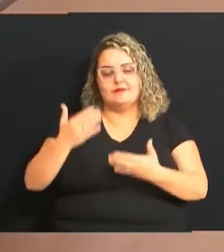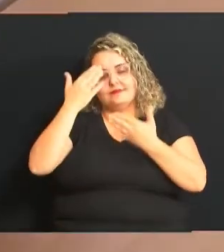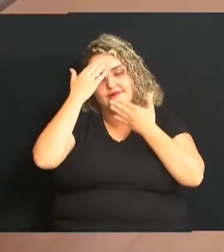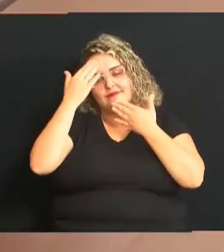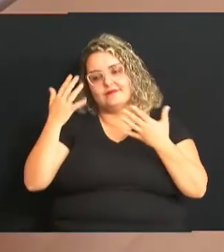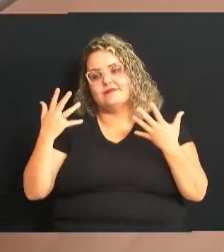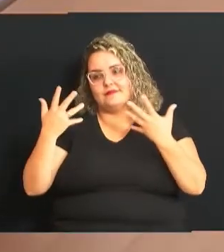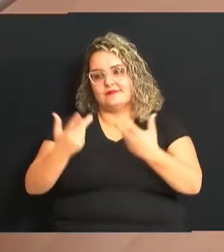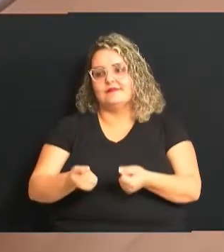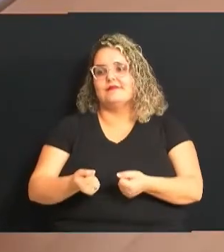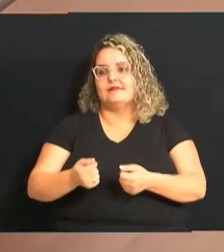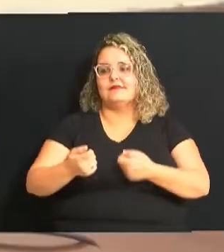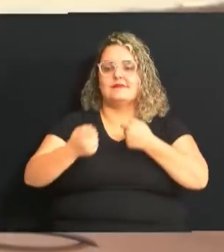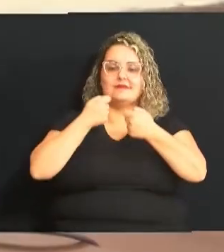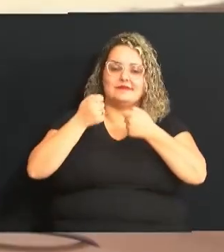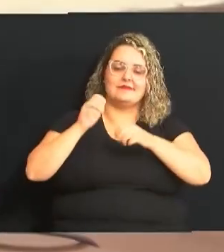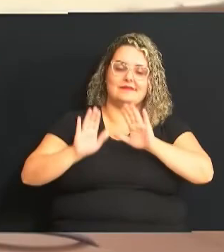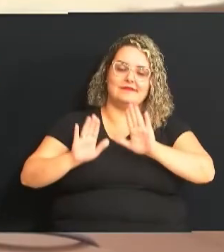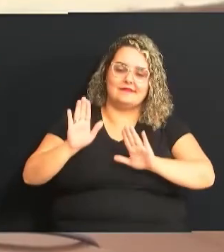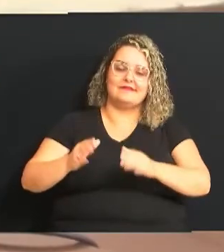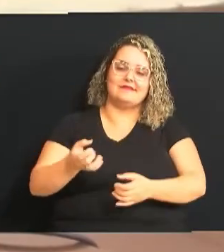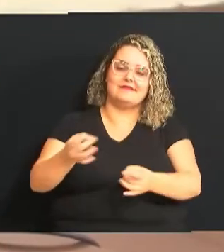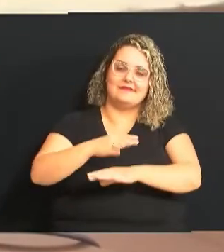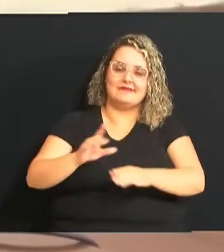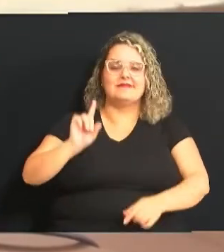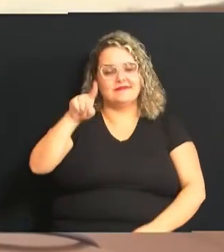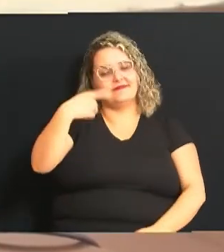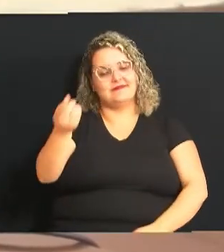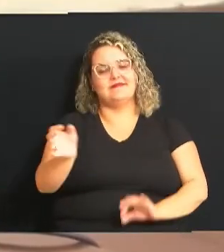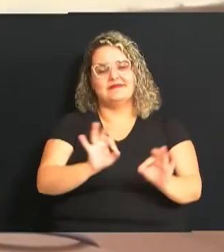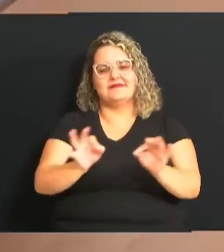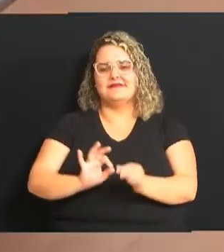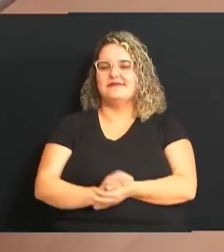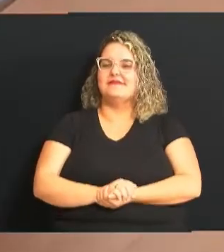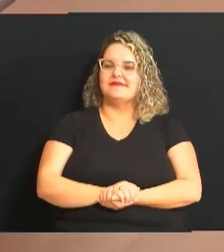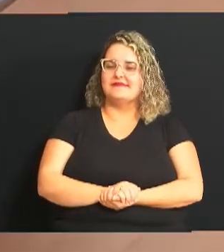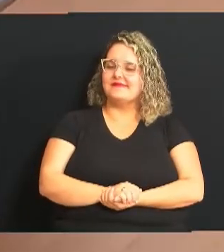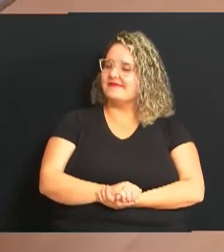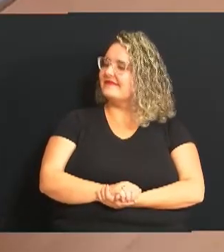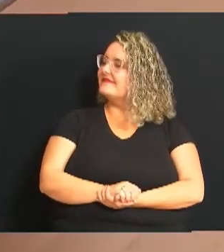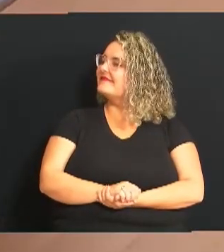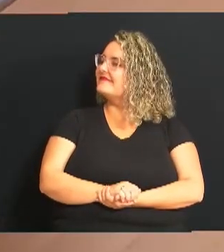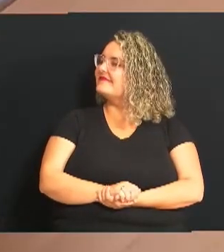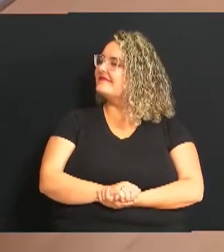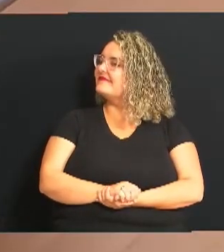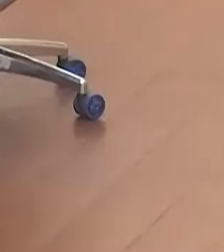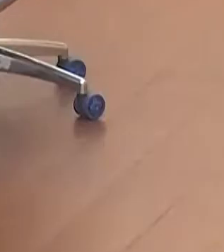E o Questão de Ordem fica por aqui. Até um próximo programa. Obrigado.